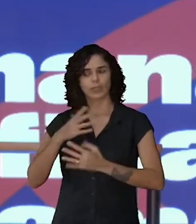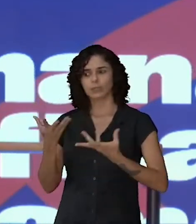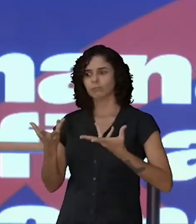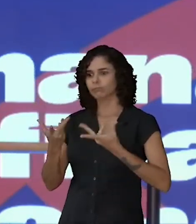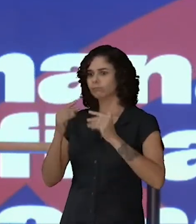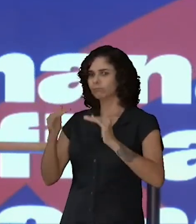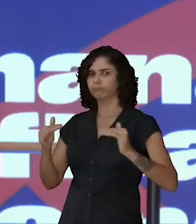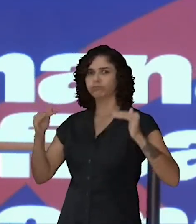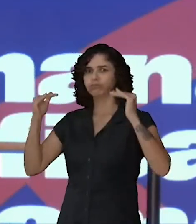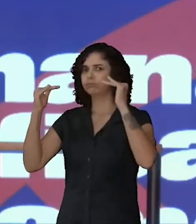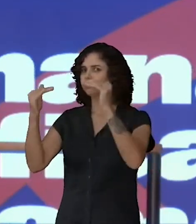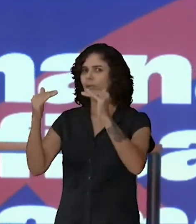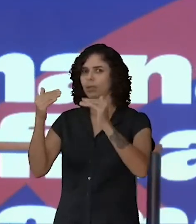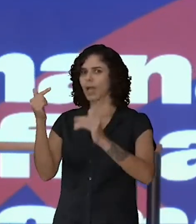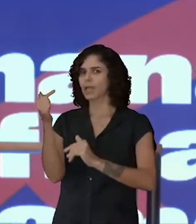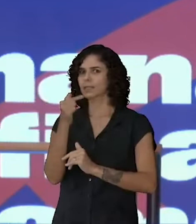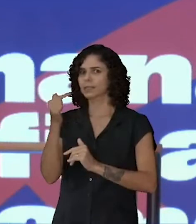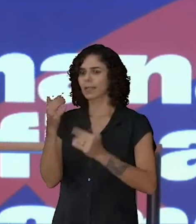mundo.